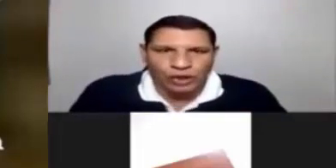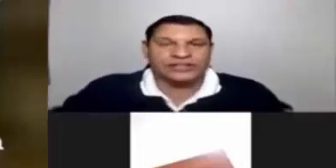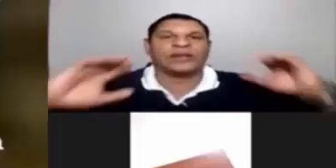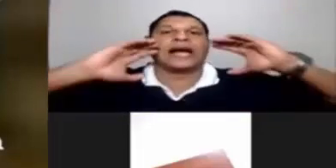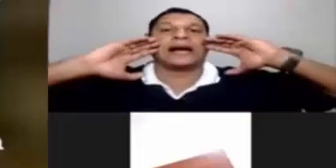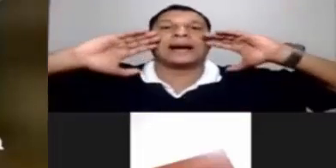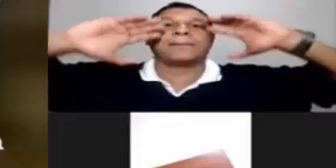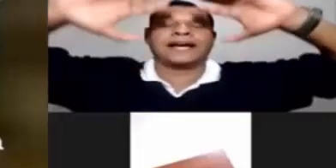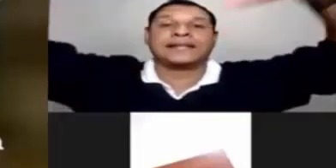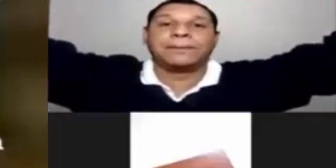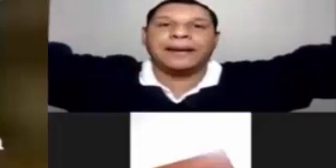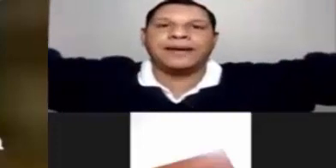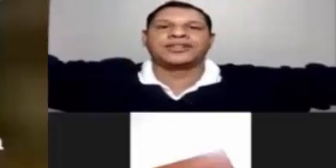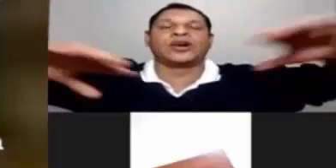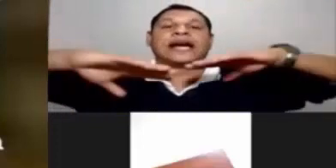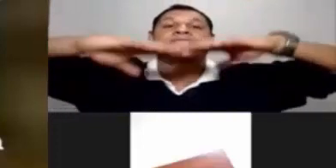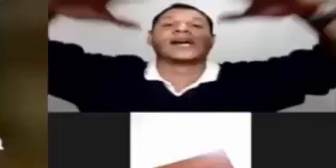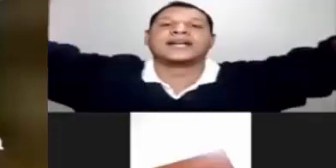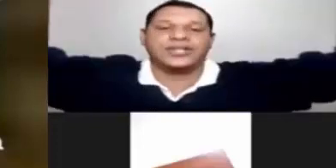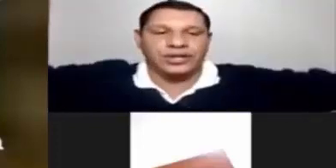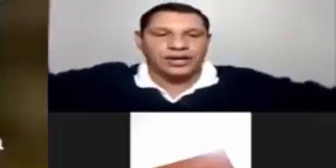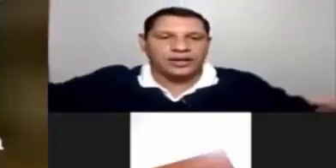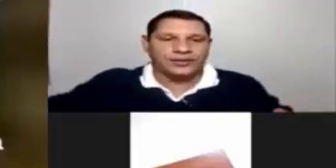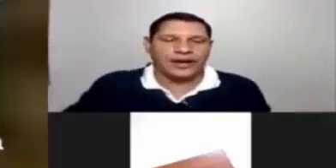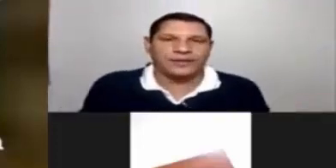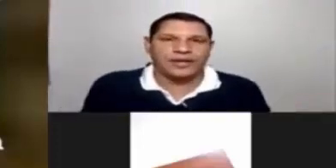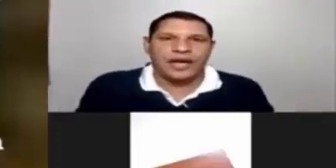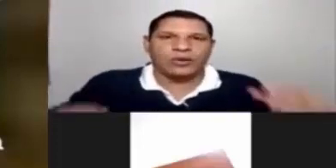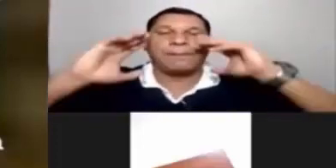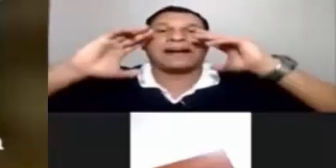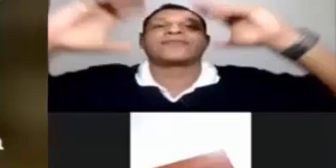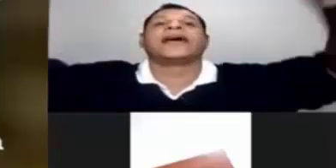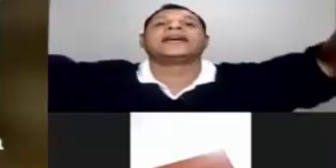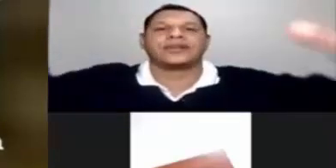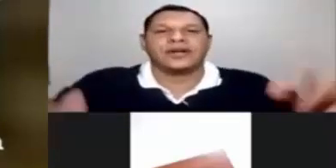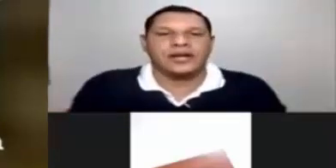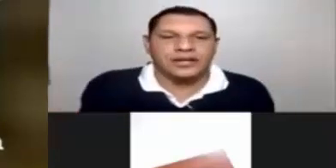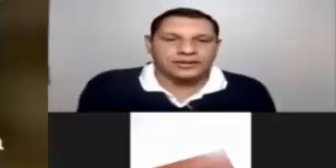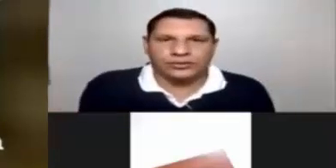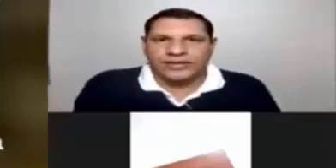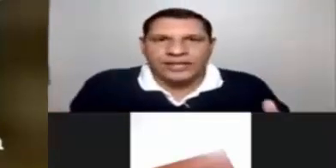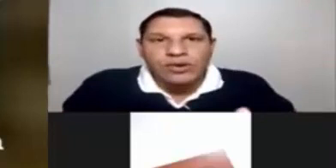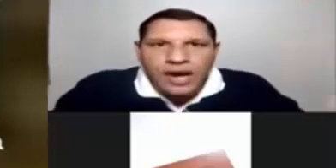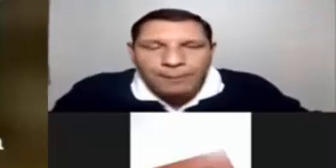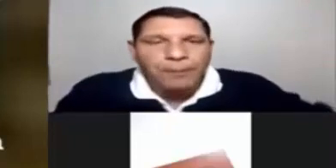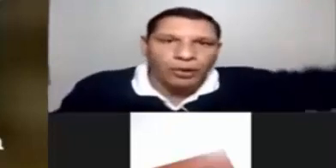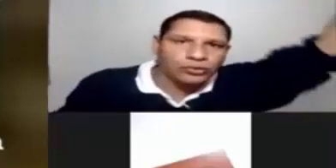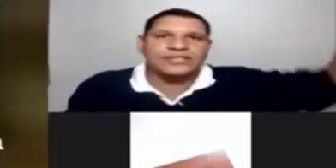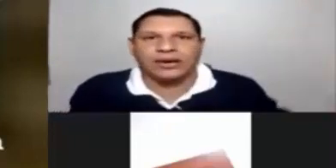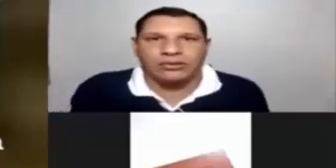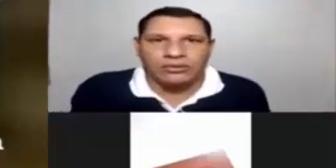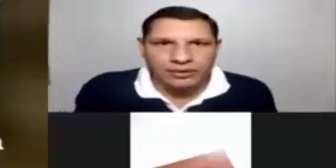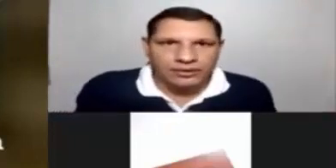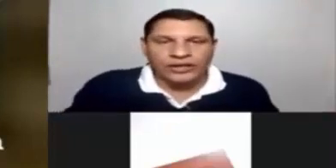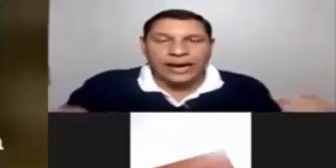erguer os olhos? É olhar mais amplamente. É olhar adiante. Né? É olhar para frente. Não tem nenhum campo pronto